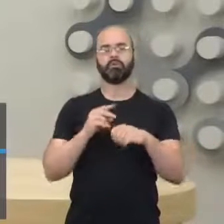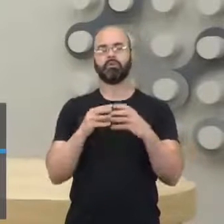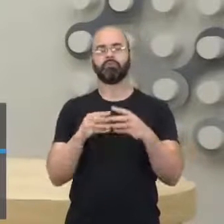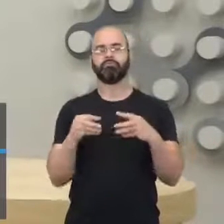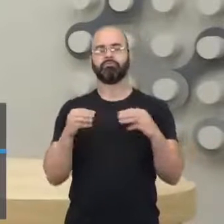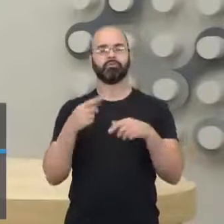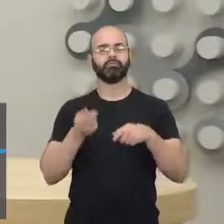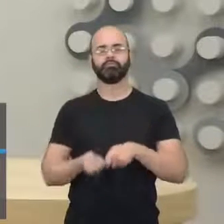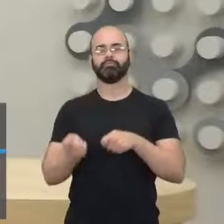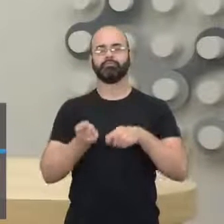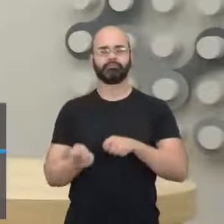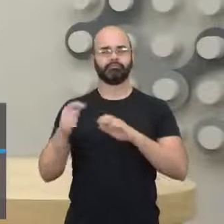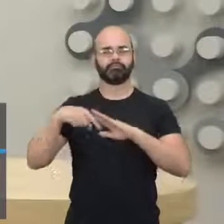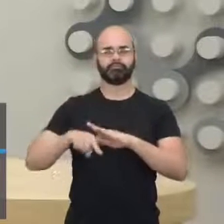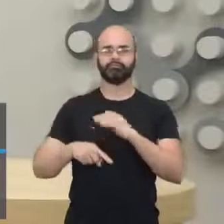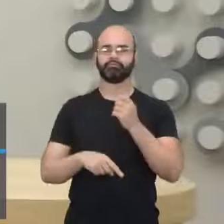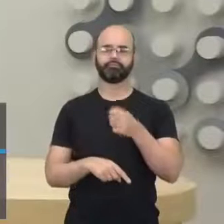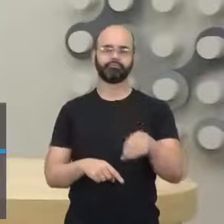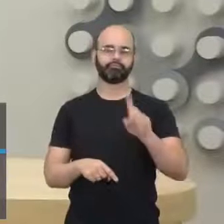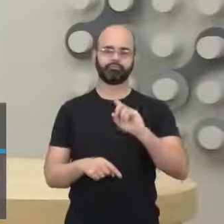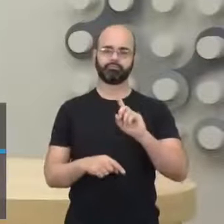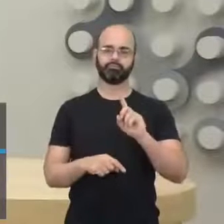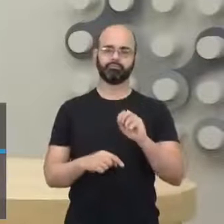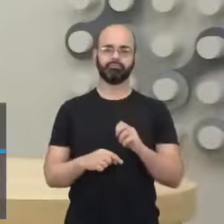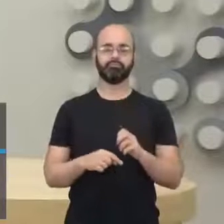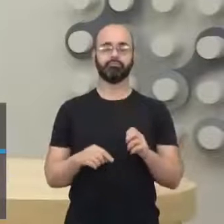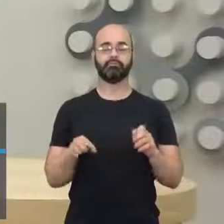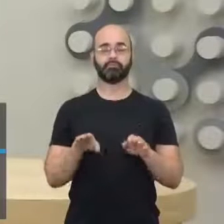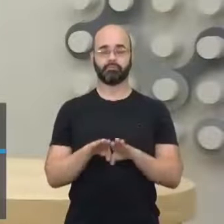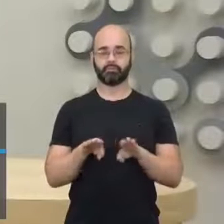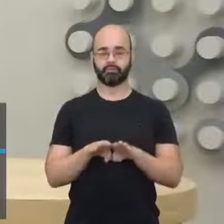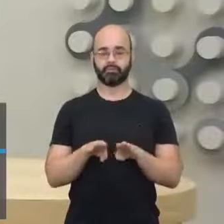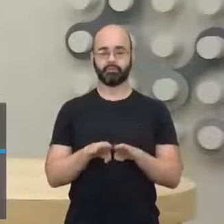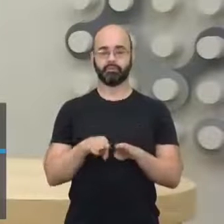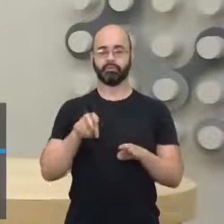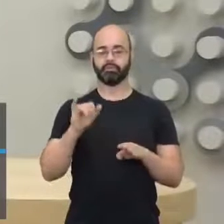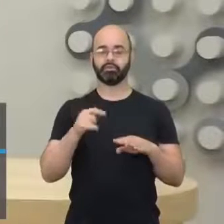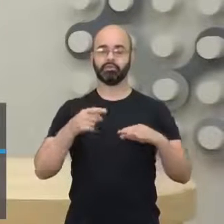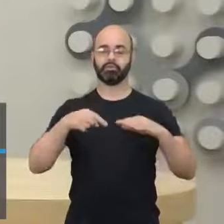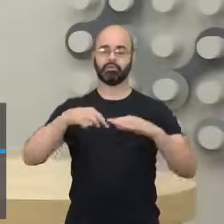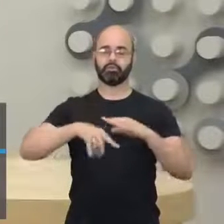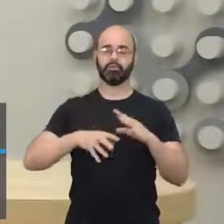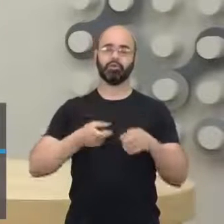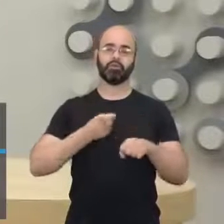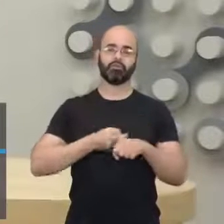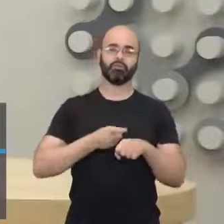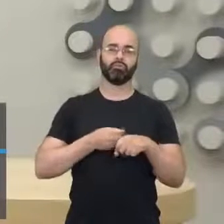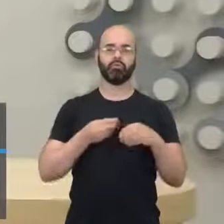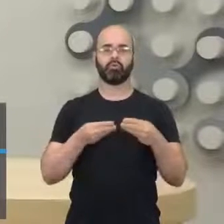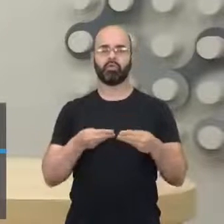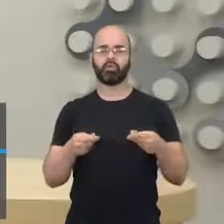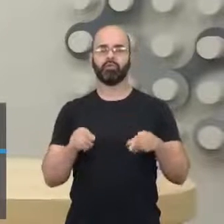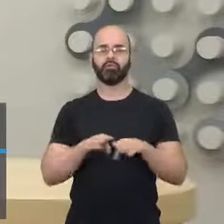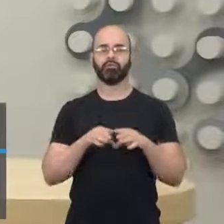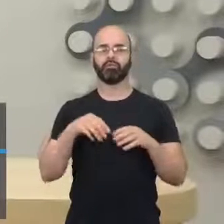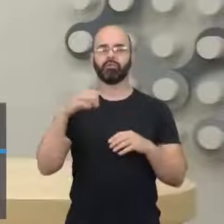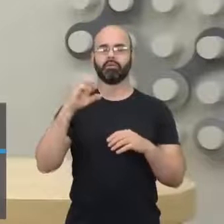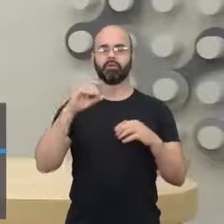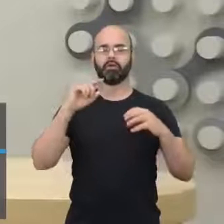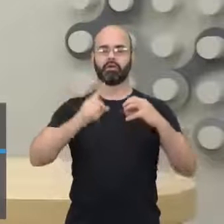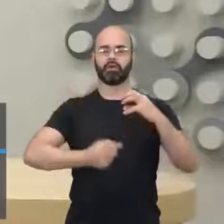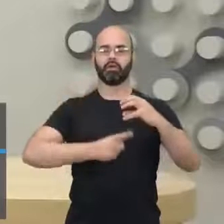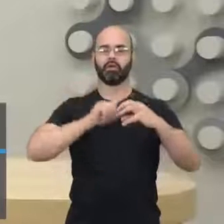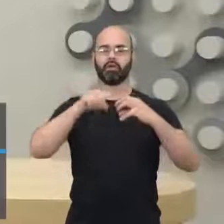precisar cavar, né? E uma das coisas que faz também, saber se o núcleo, por exemplo, é líquido ou sólido, é a questão do campo magnético, né?